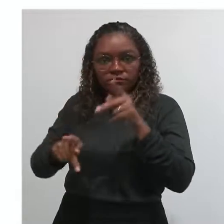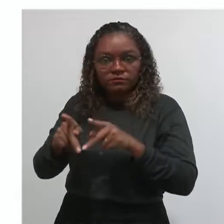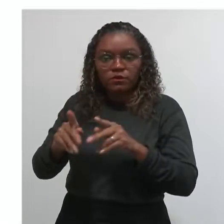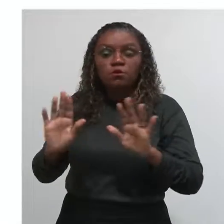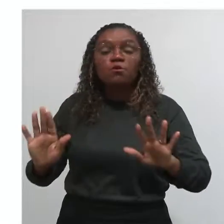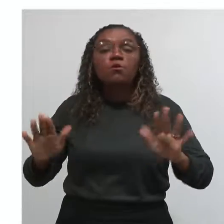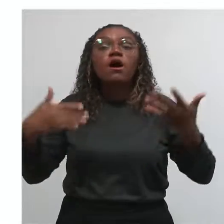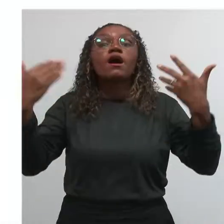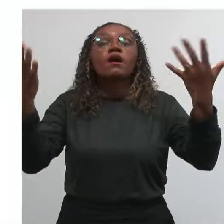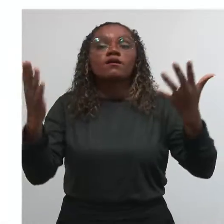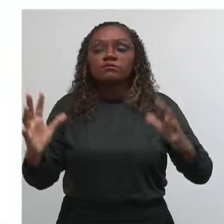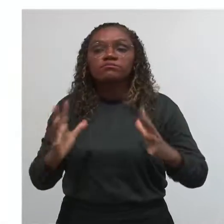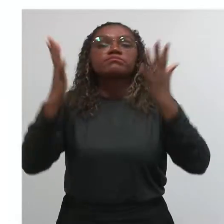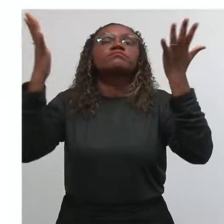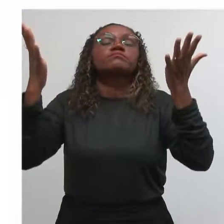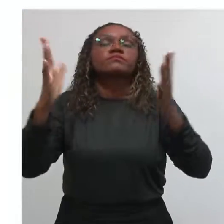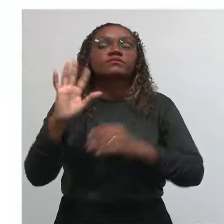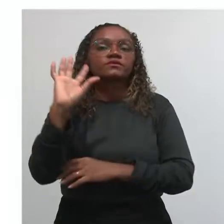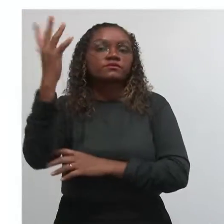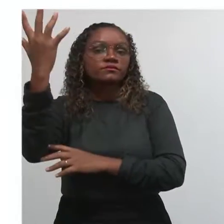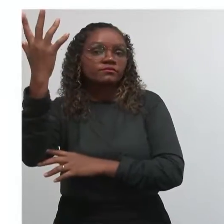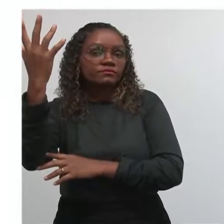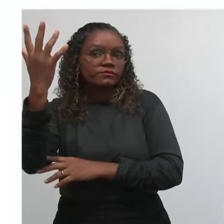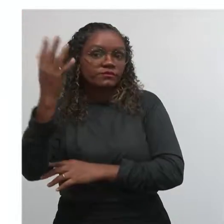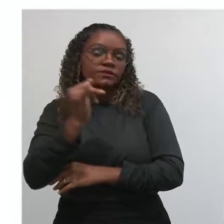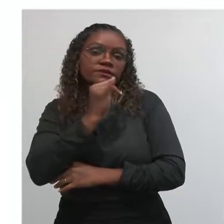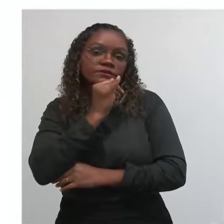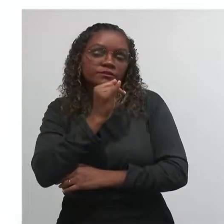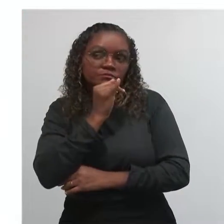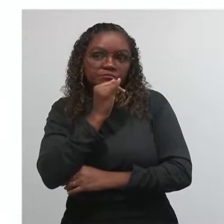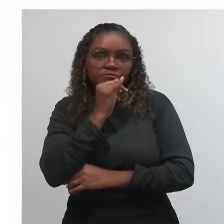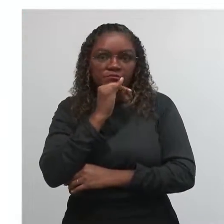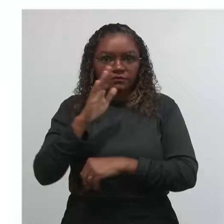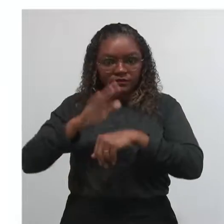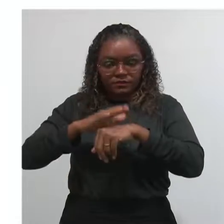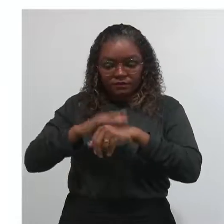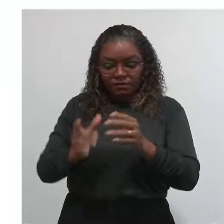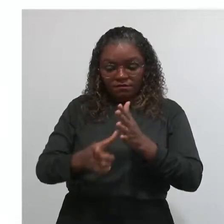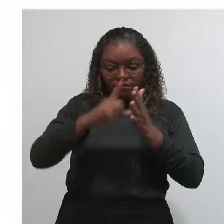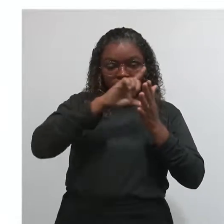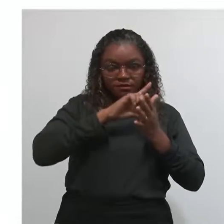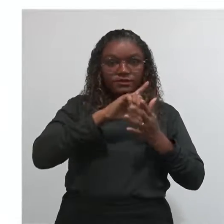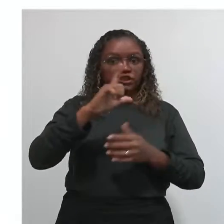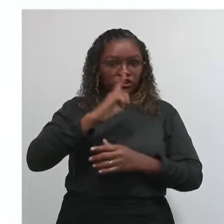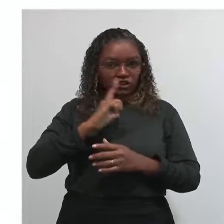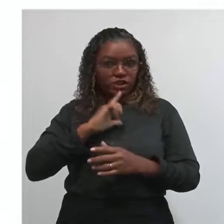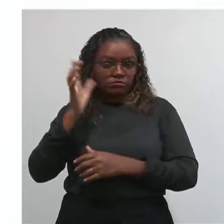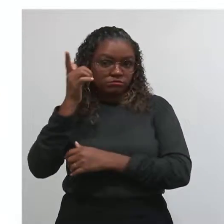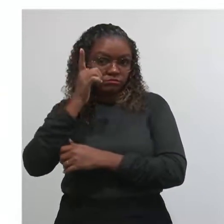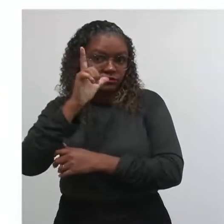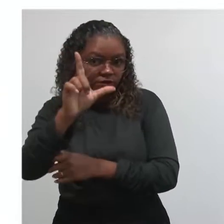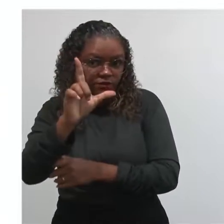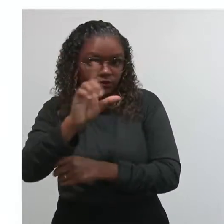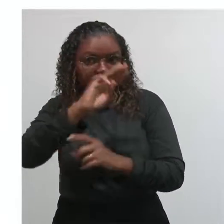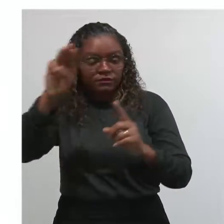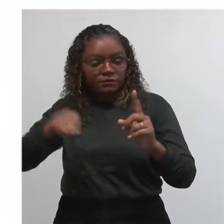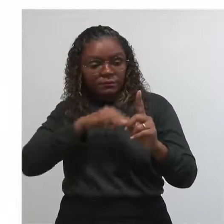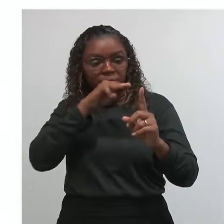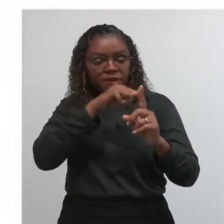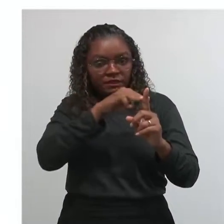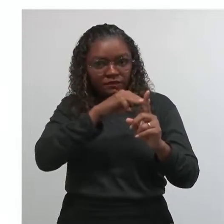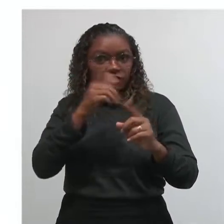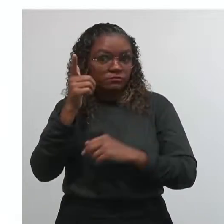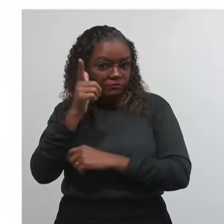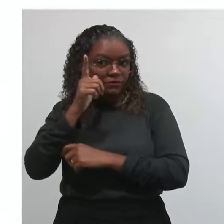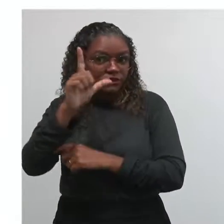impactos gerados? As ações previstas foram realizadas? As metas definidas foram